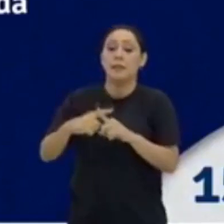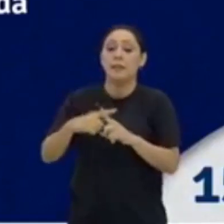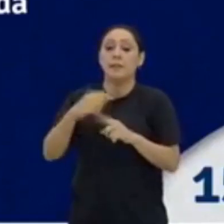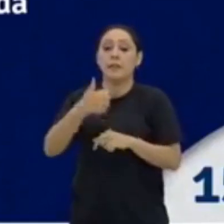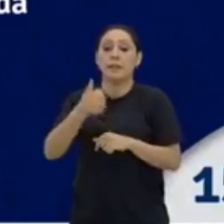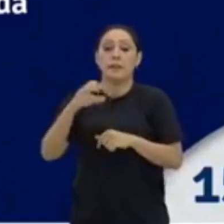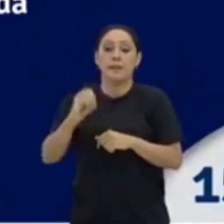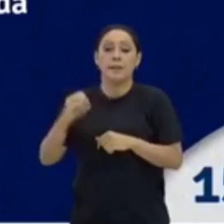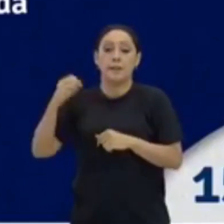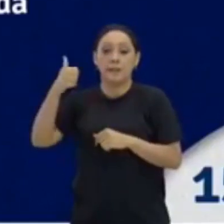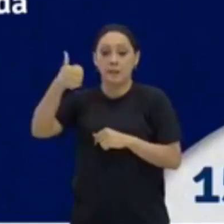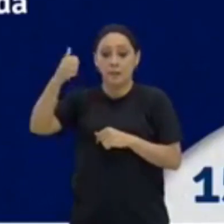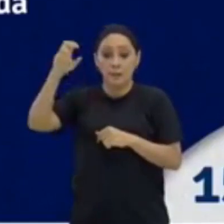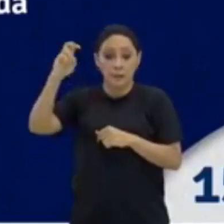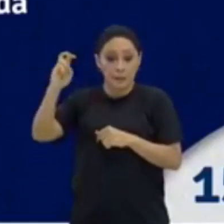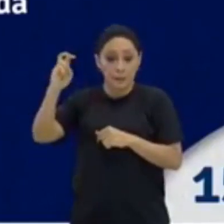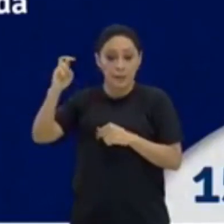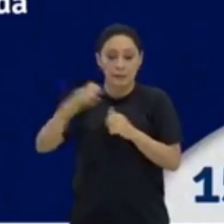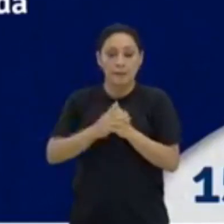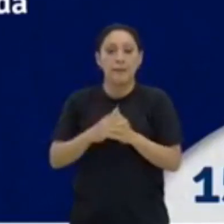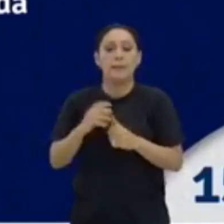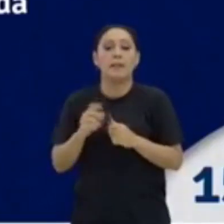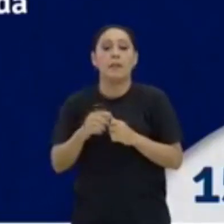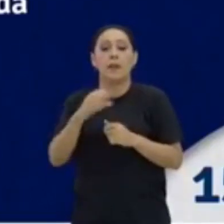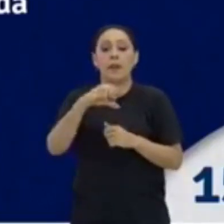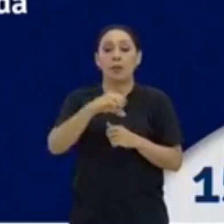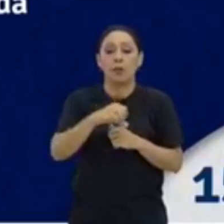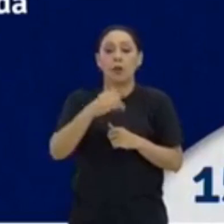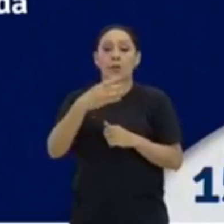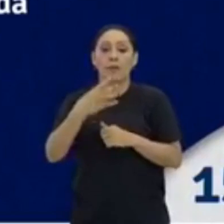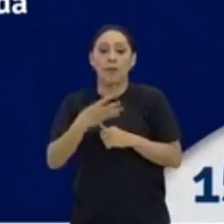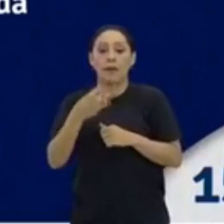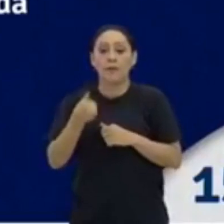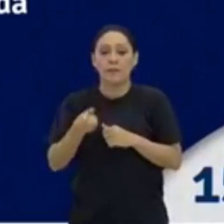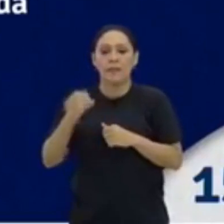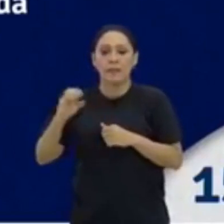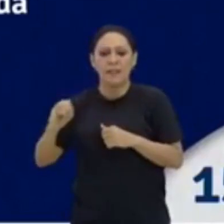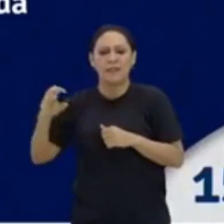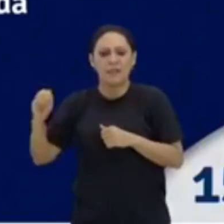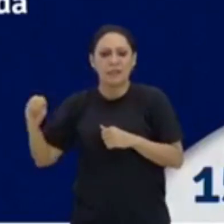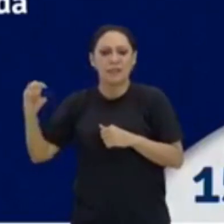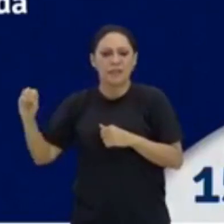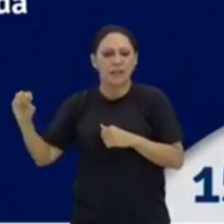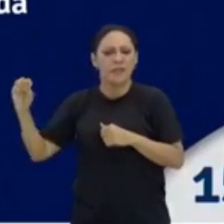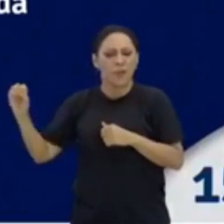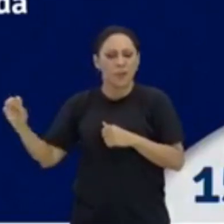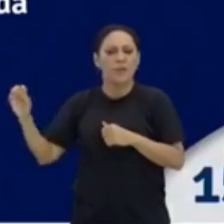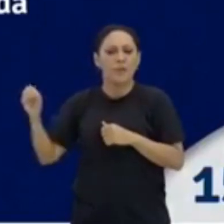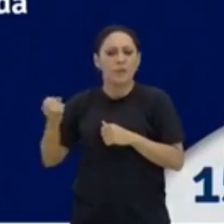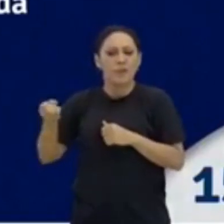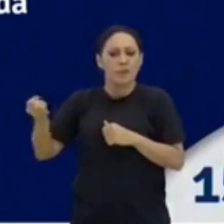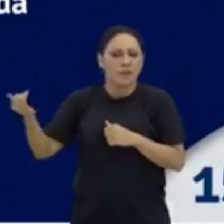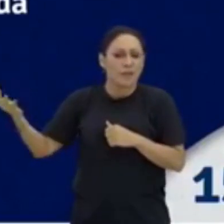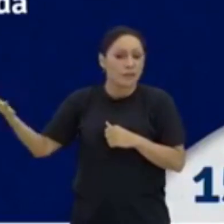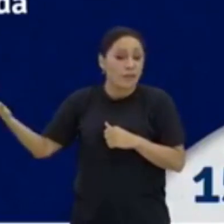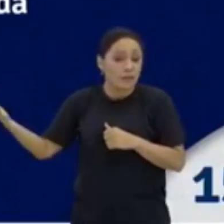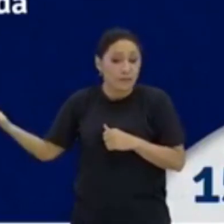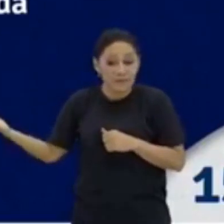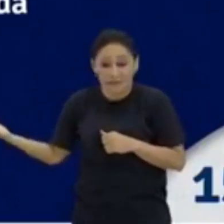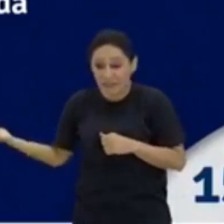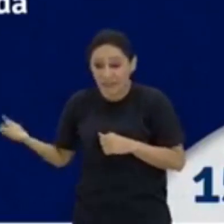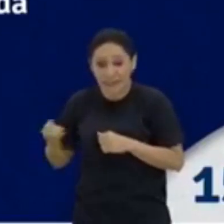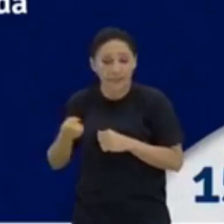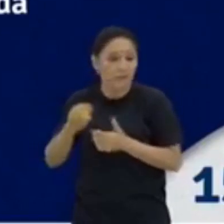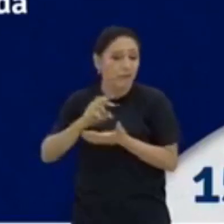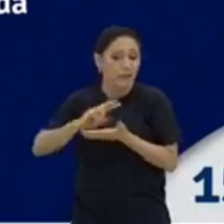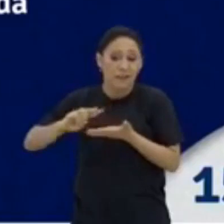olha lá, Fernando, 9, não anota isso não, cara, 4, 6, 1, 2, 3, 4, 5, 6, 7, 8, 9, 10, 11,